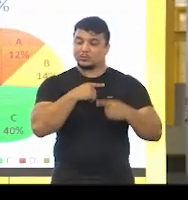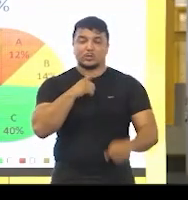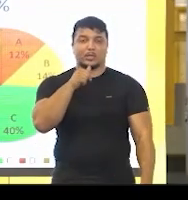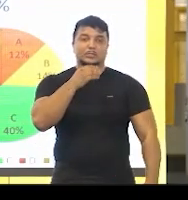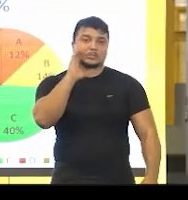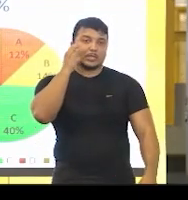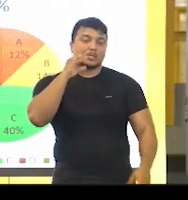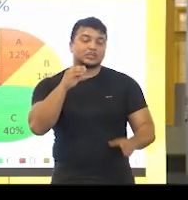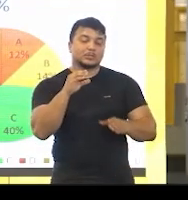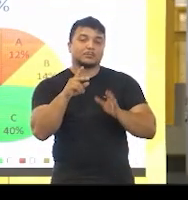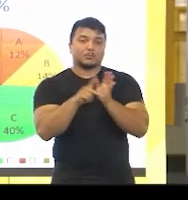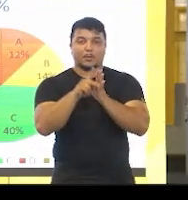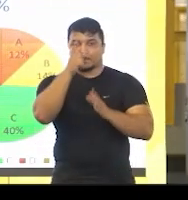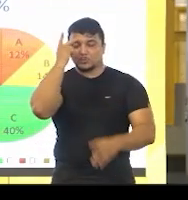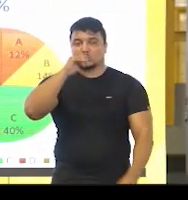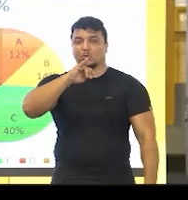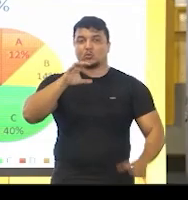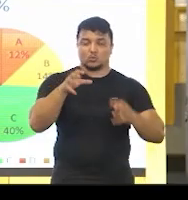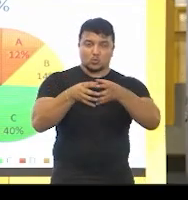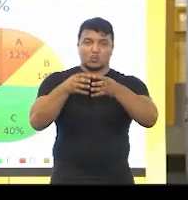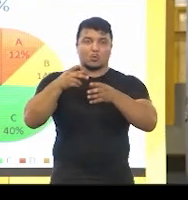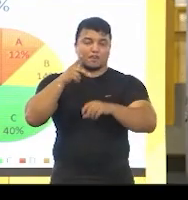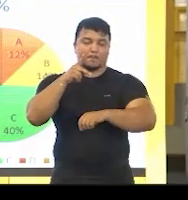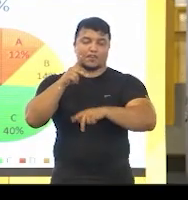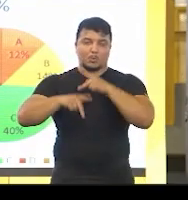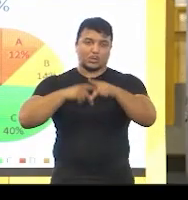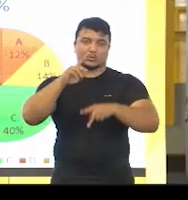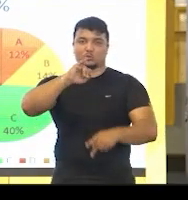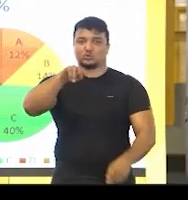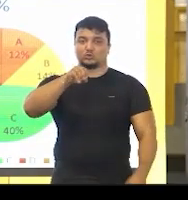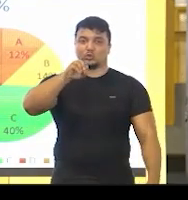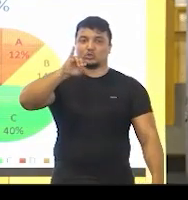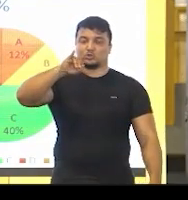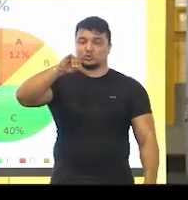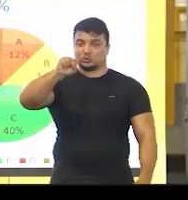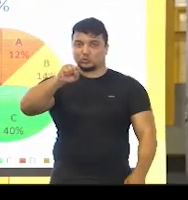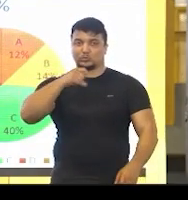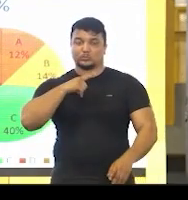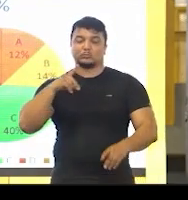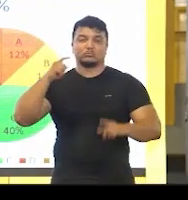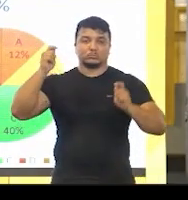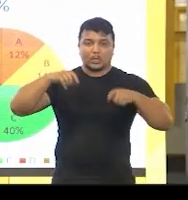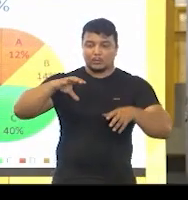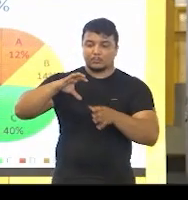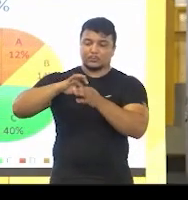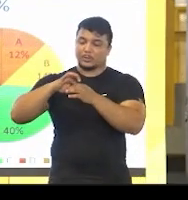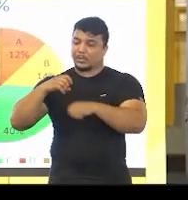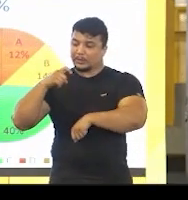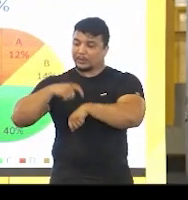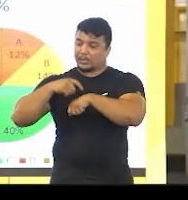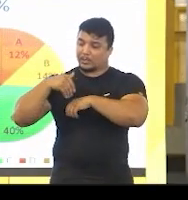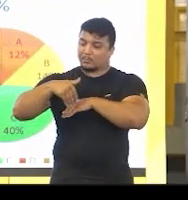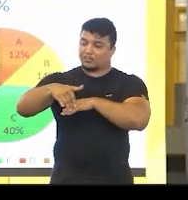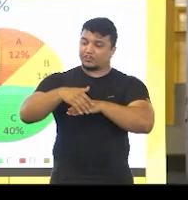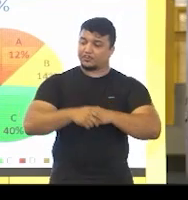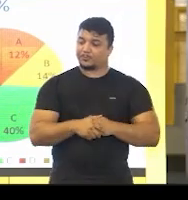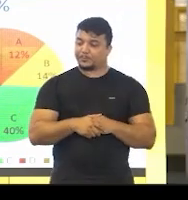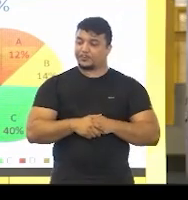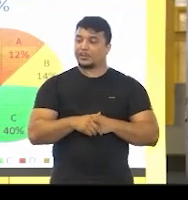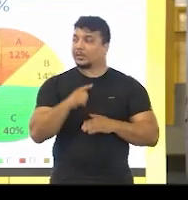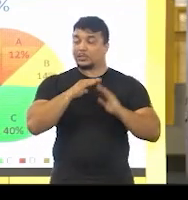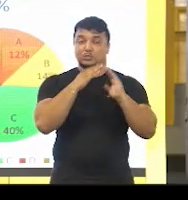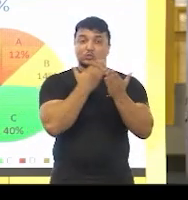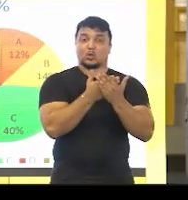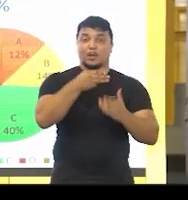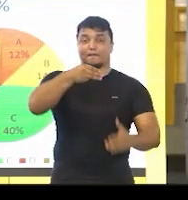dos jônios a razão intemporal que veio encarnar-se no tempo. A escola de Mileto não